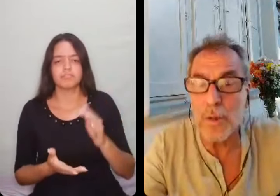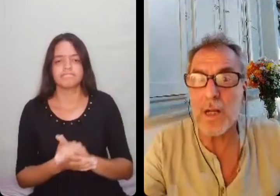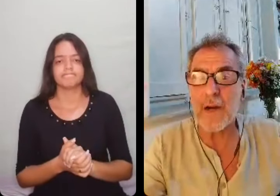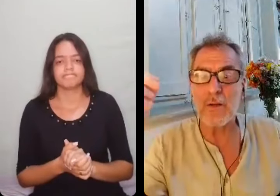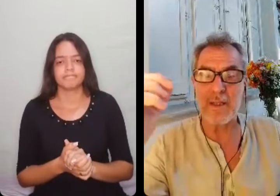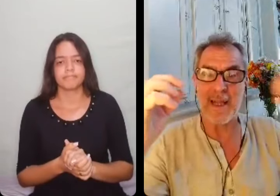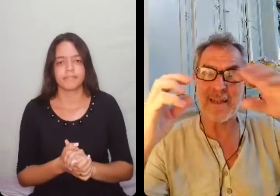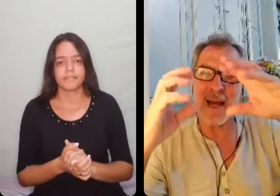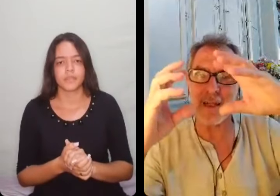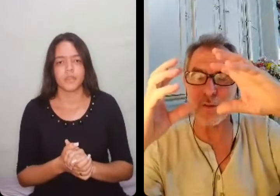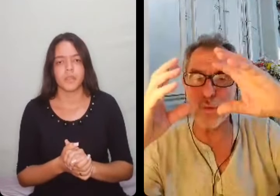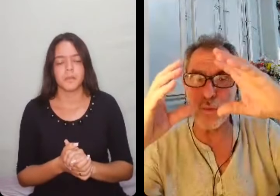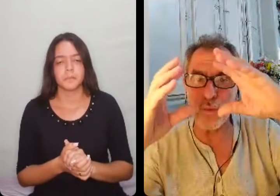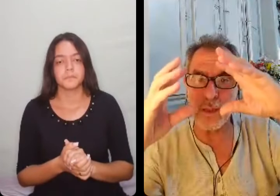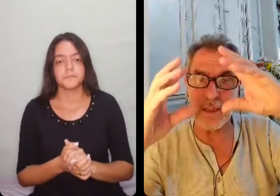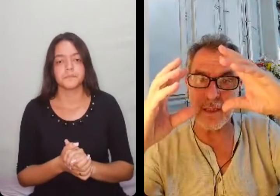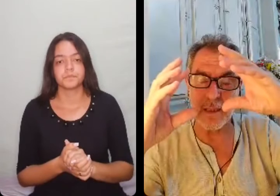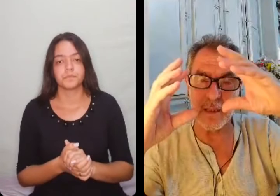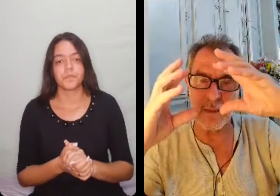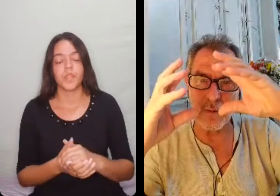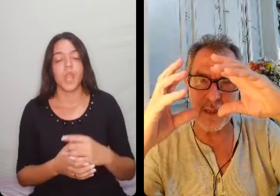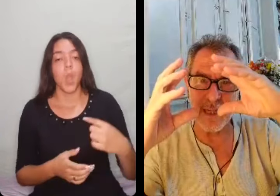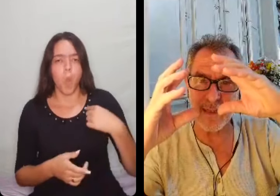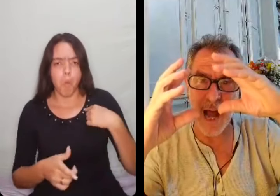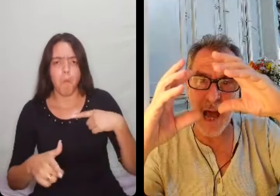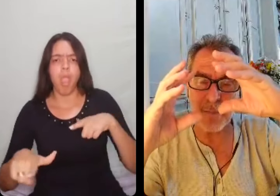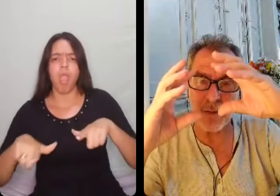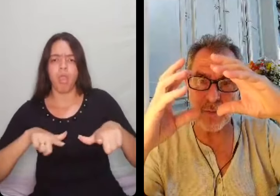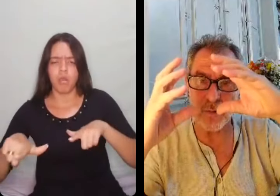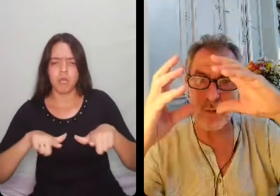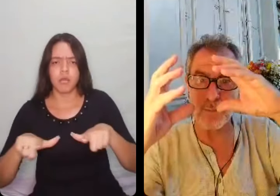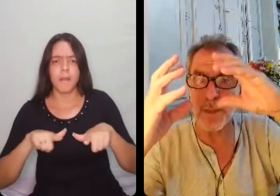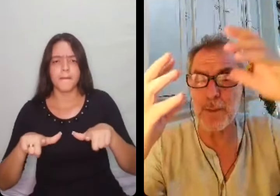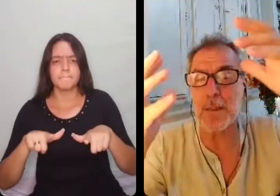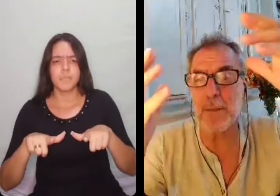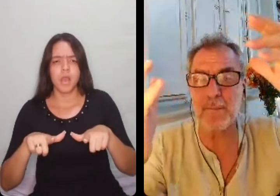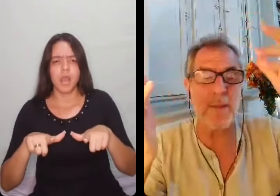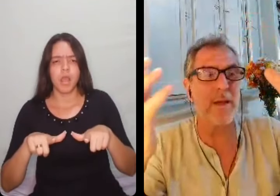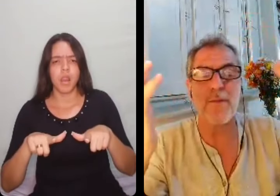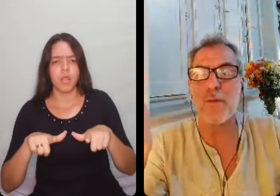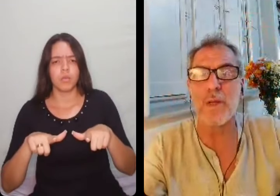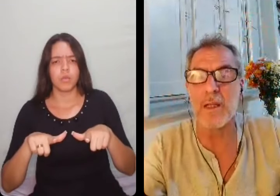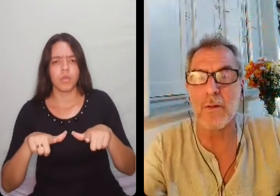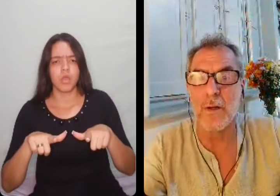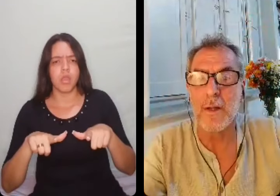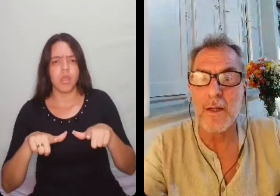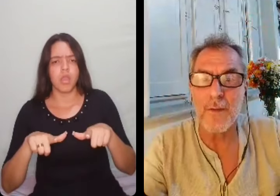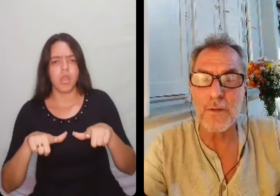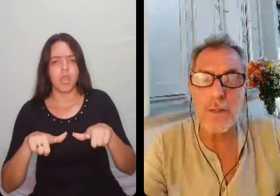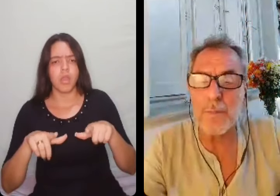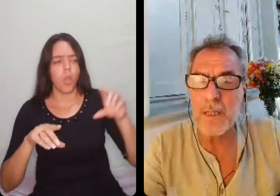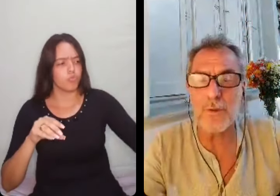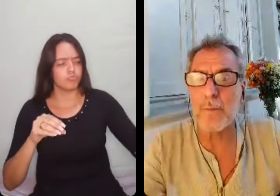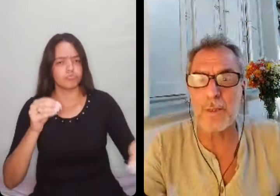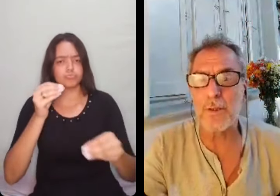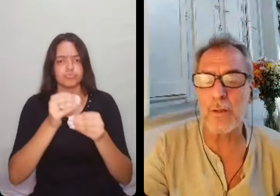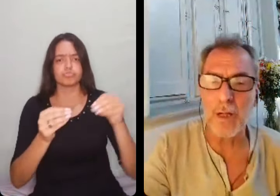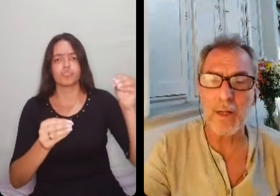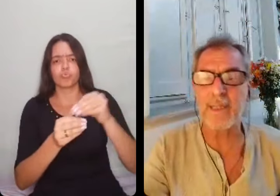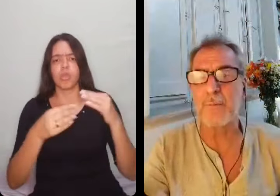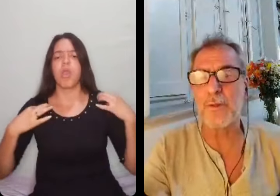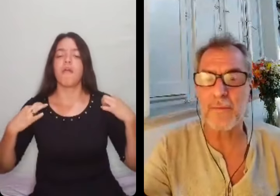O meu trabalho é tentar que toda essa trama, junto... Depois é figurino. Nós também temos